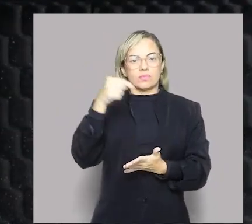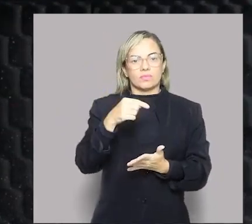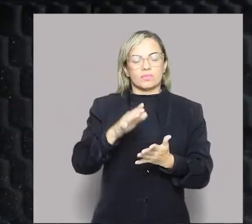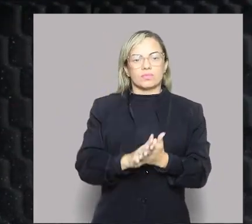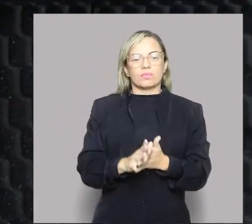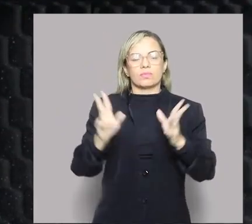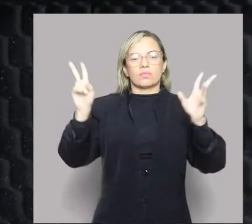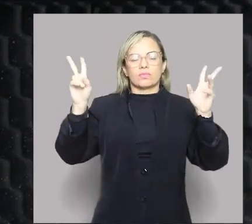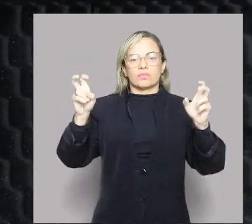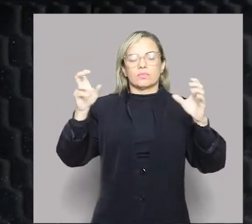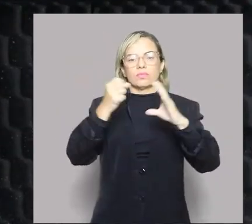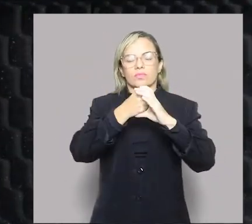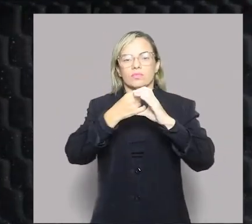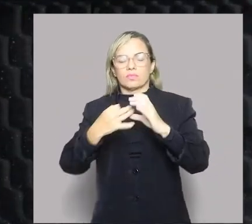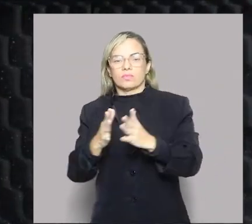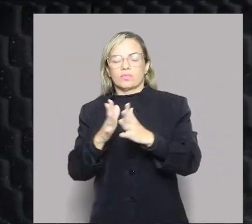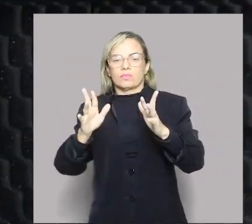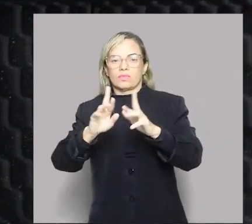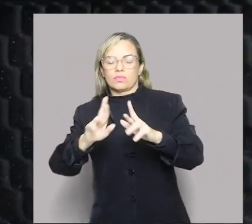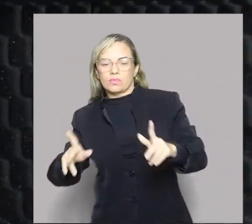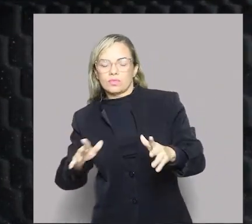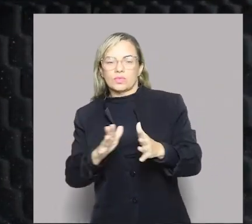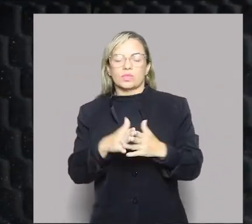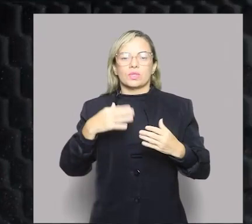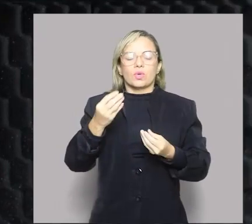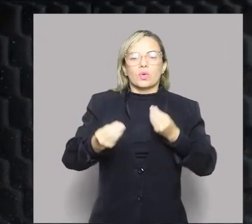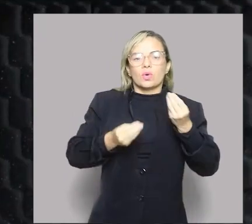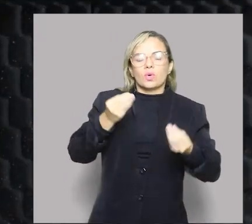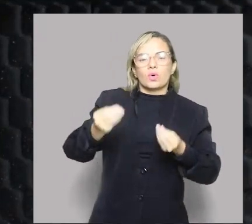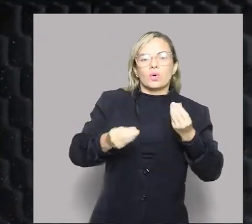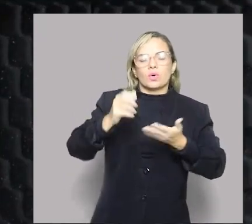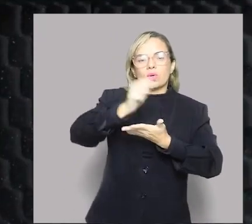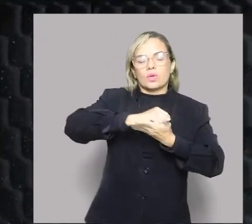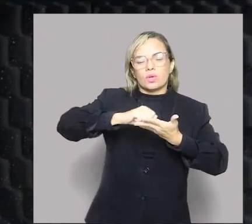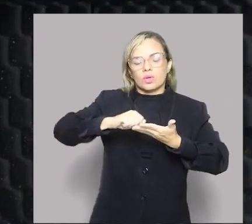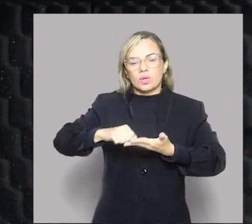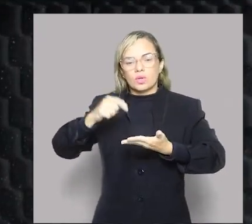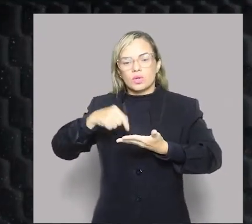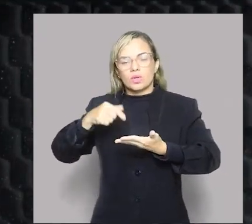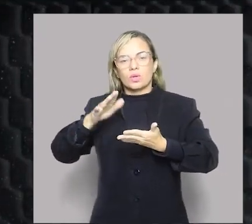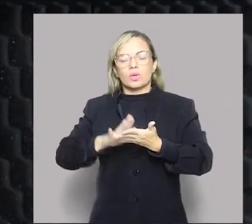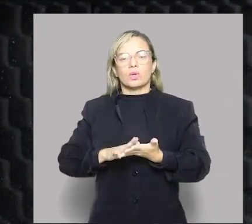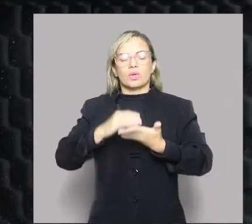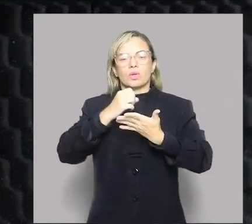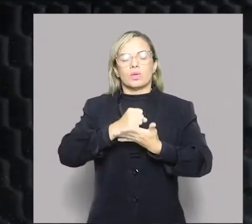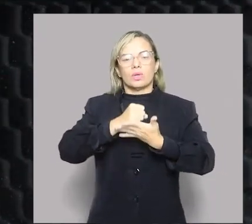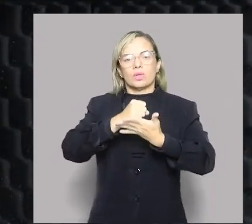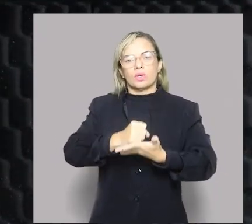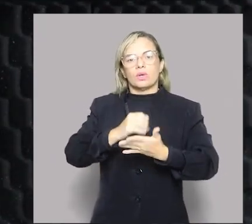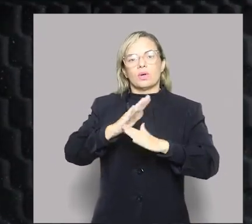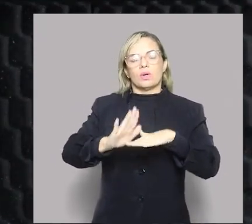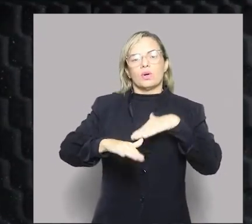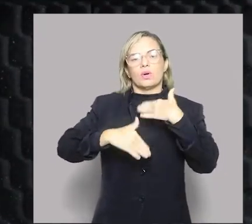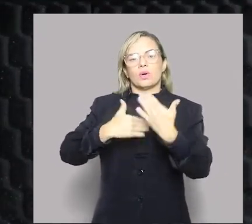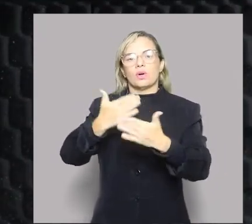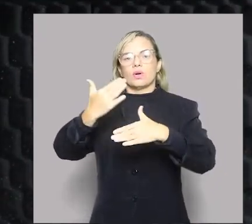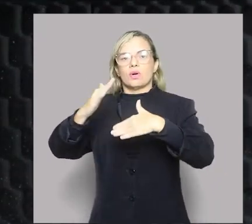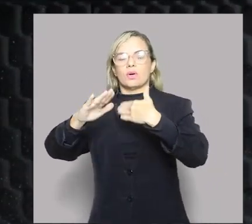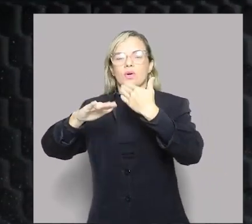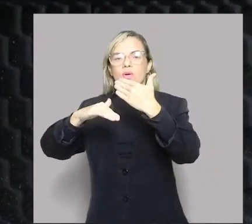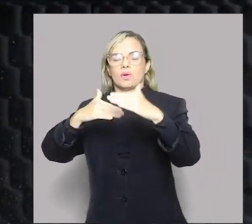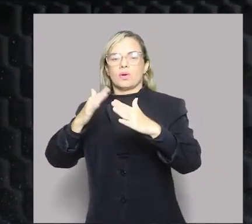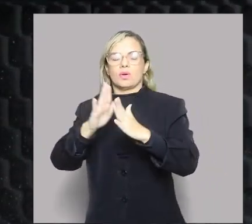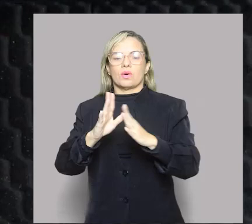aspecto vai ser trabalhado de diferentes maneiras, contribuindo para o que a gente chama de progressão textual,